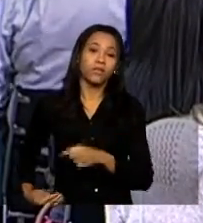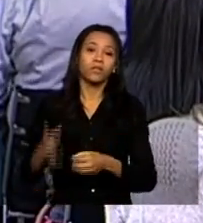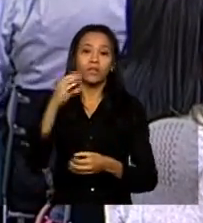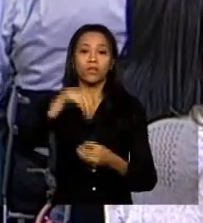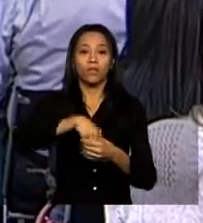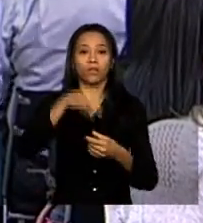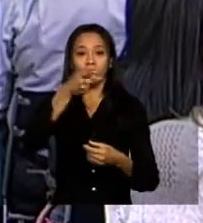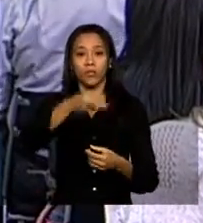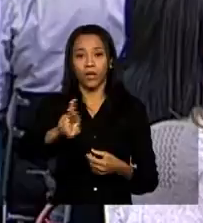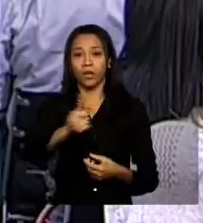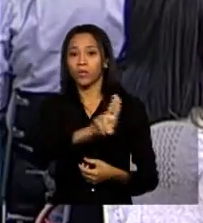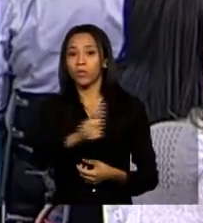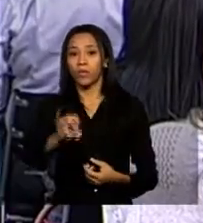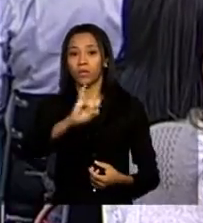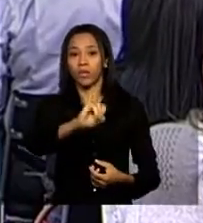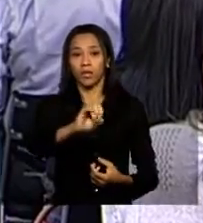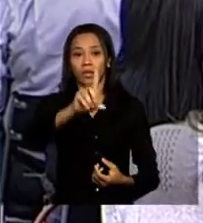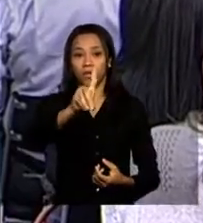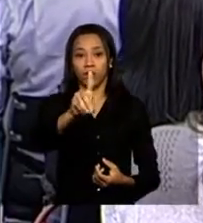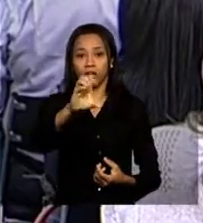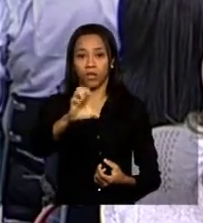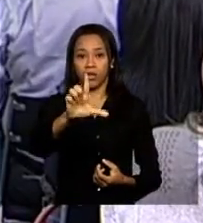República, Idelis Salvatti.